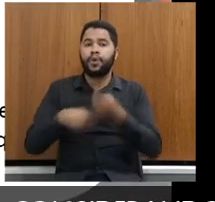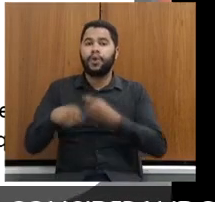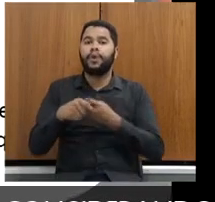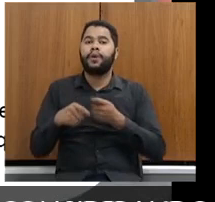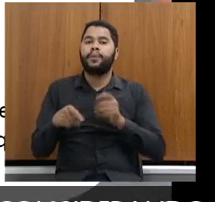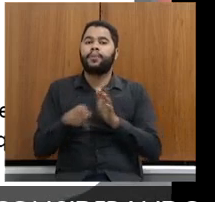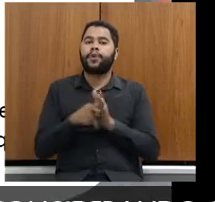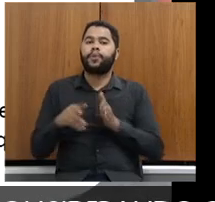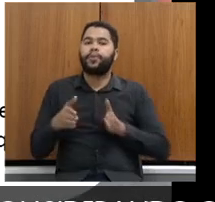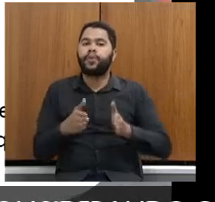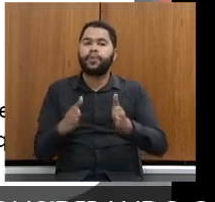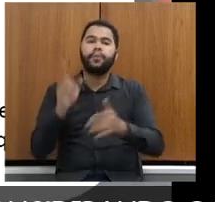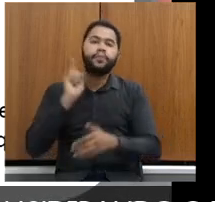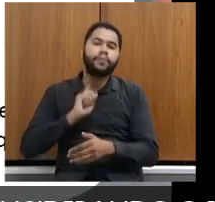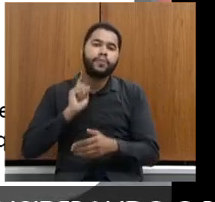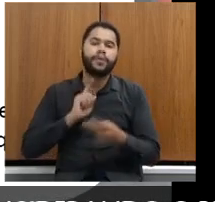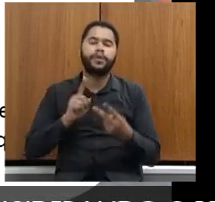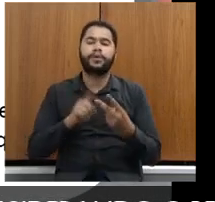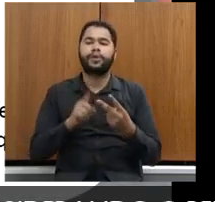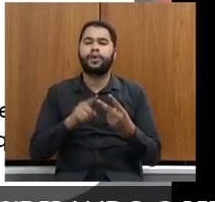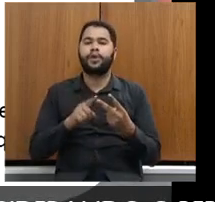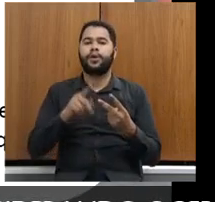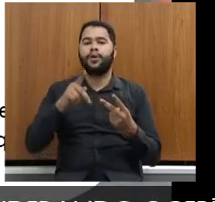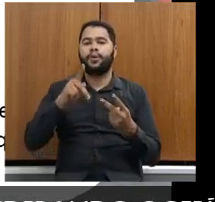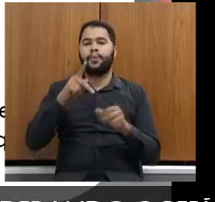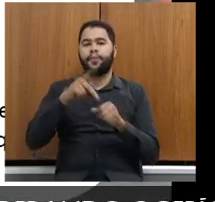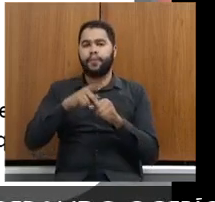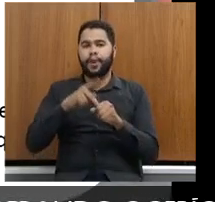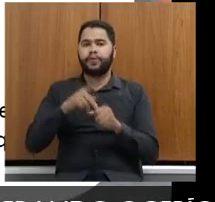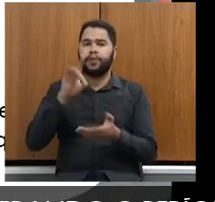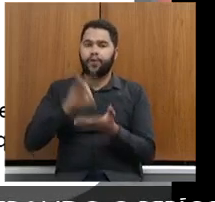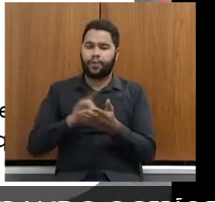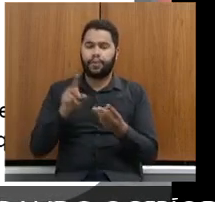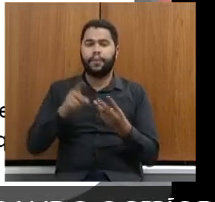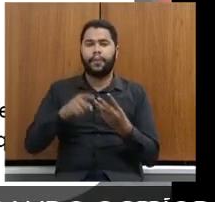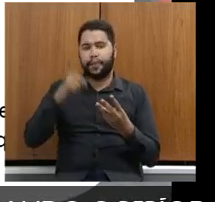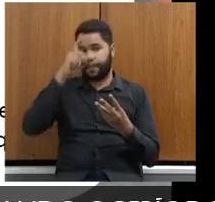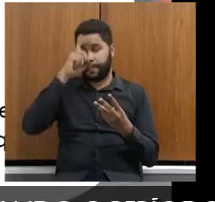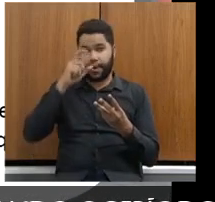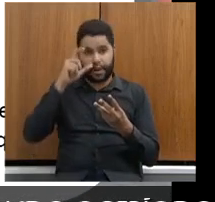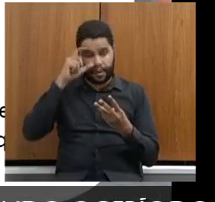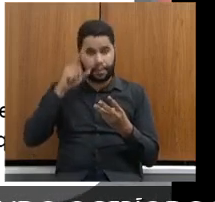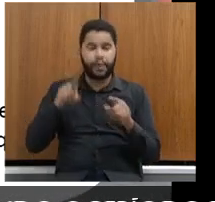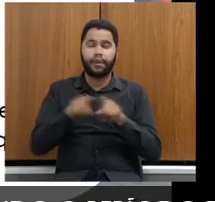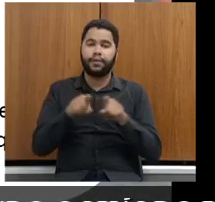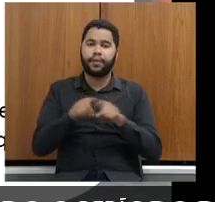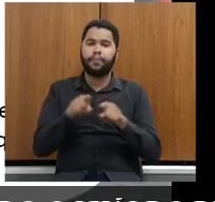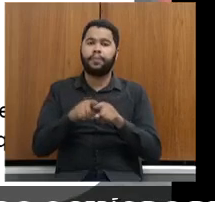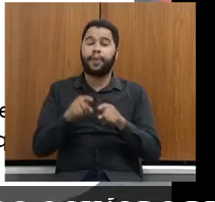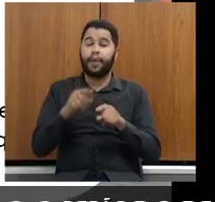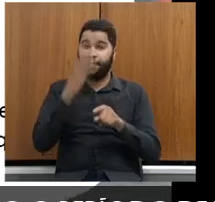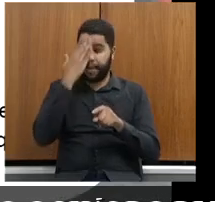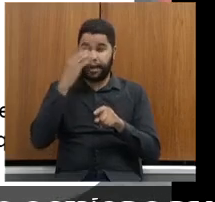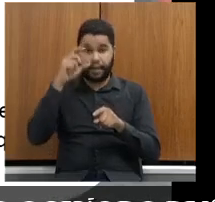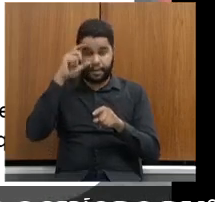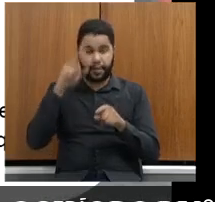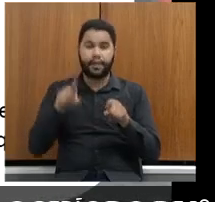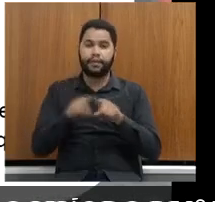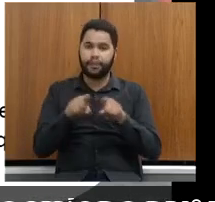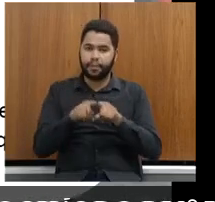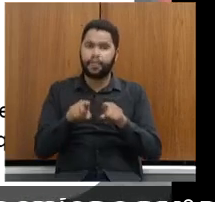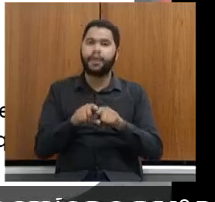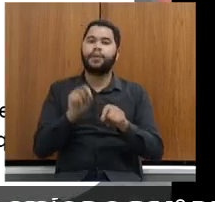caminho de Minas um dois três operação petróleo real operação Athlon e Maria da Penha operação largo o Brasil pela são fronteiras e divisas